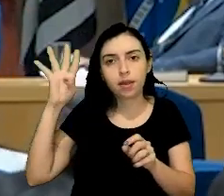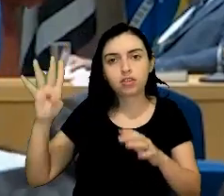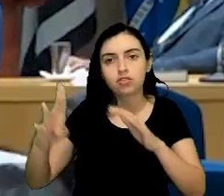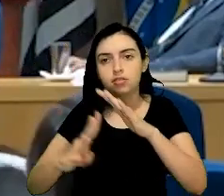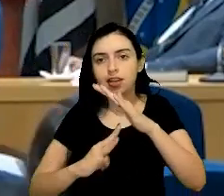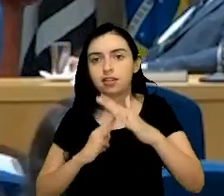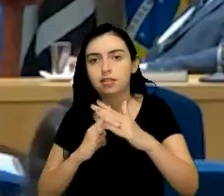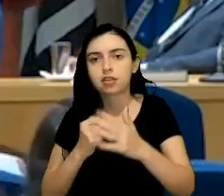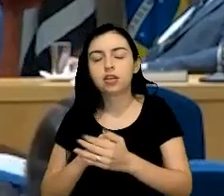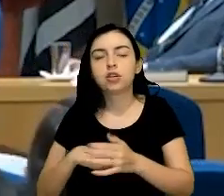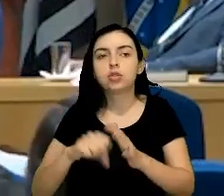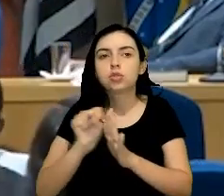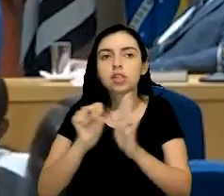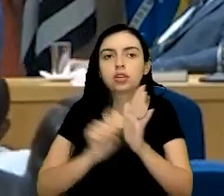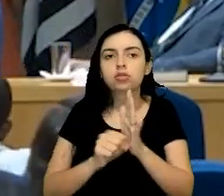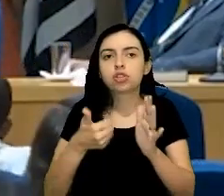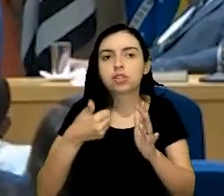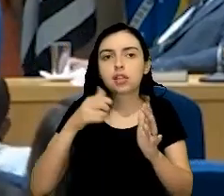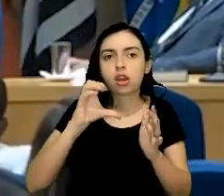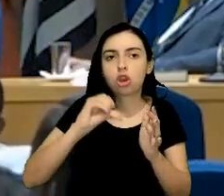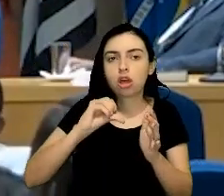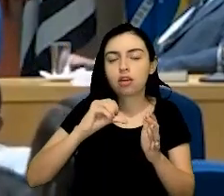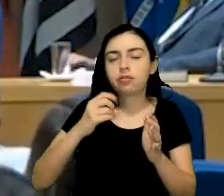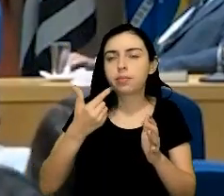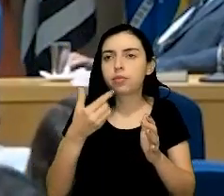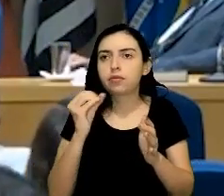todo mundo veio para o município de São Paulo,